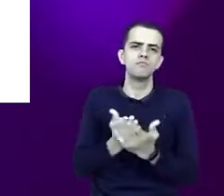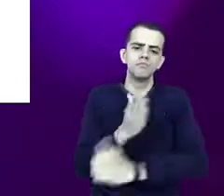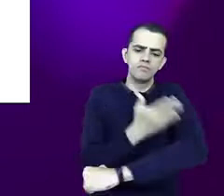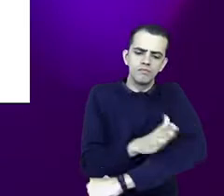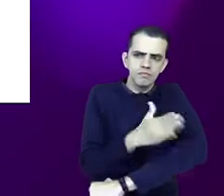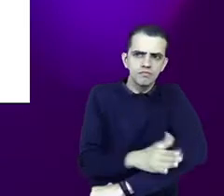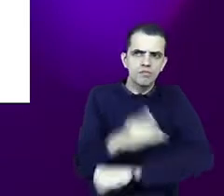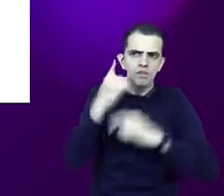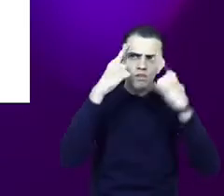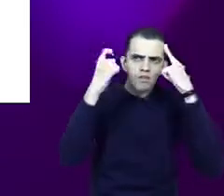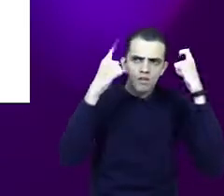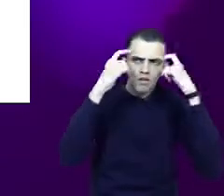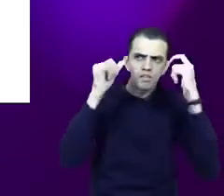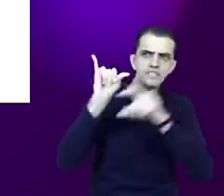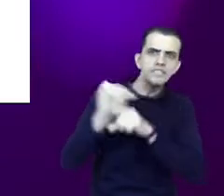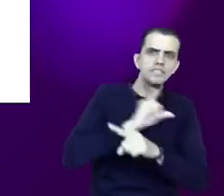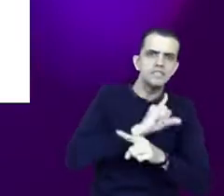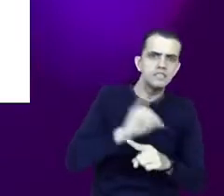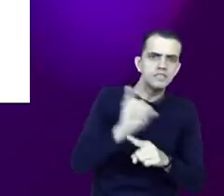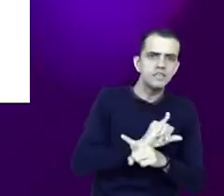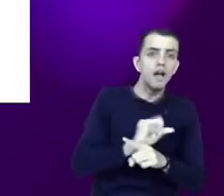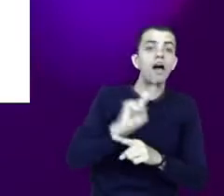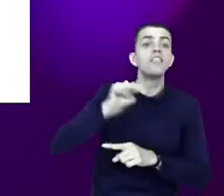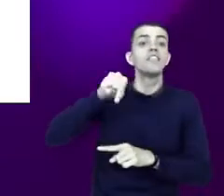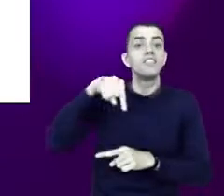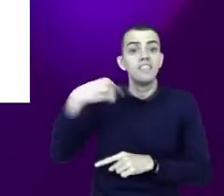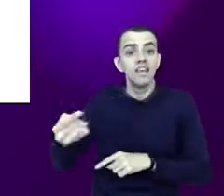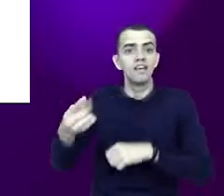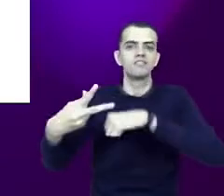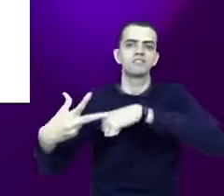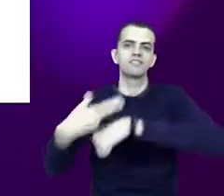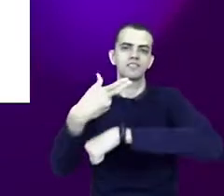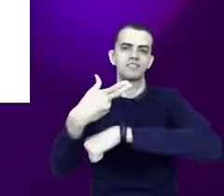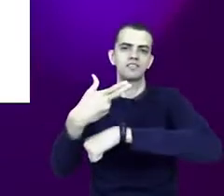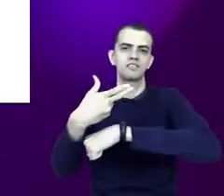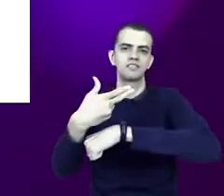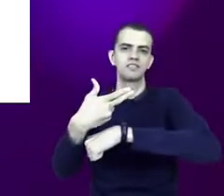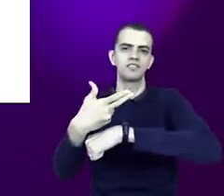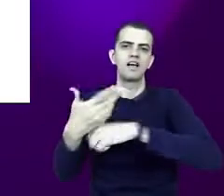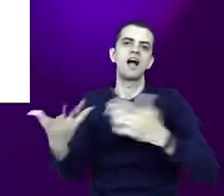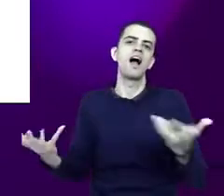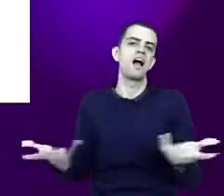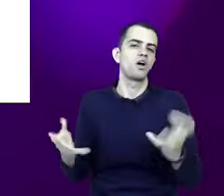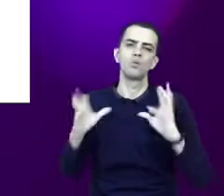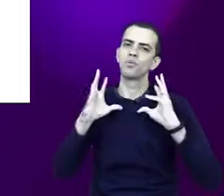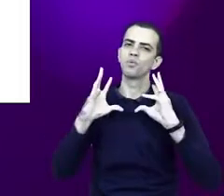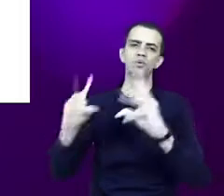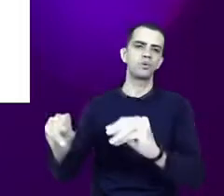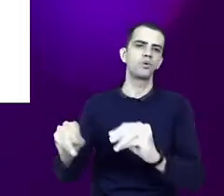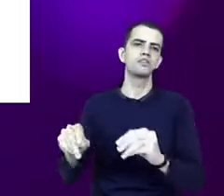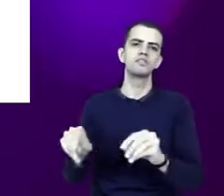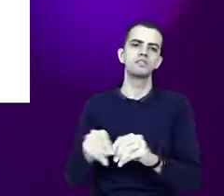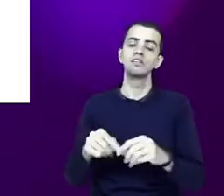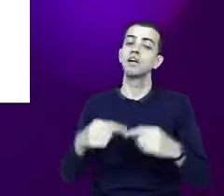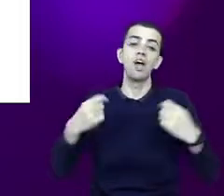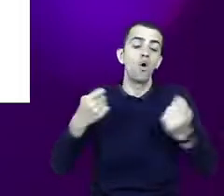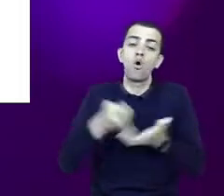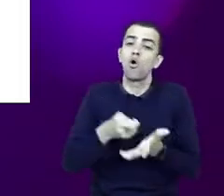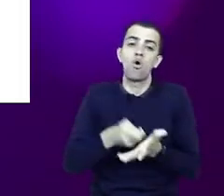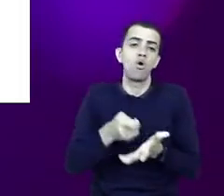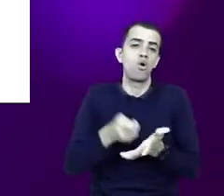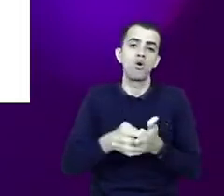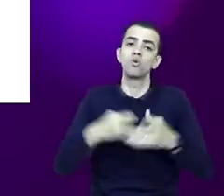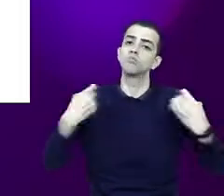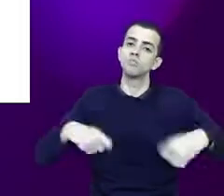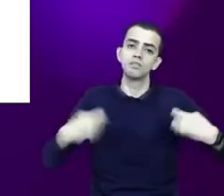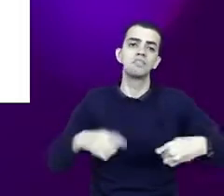planejado. Então, essa disciplina de planejamento, né, nos coloca sempre naquele quadro assim, tem que planejar, porque tem que mandar a tomografia